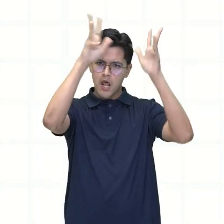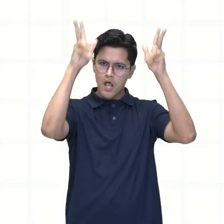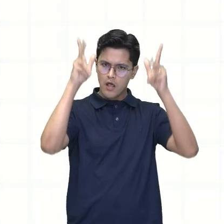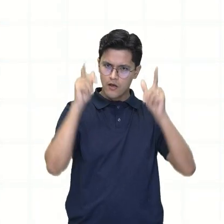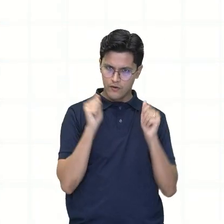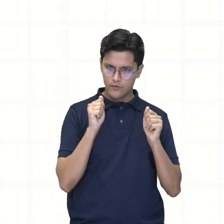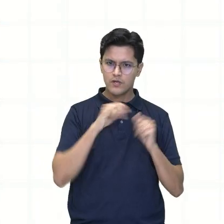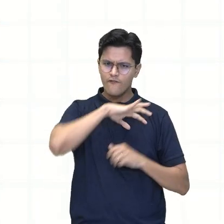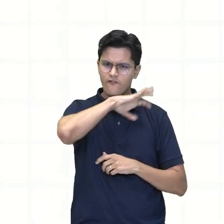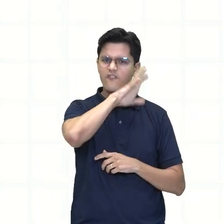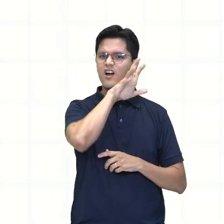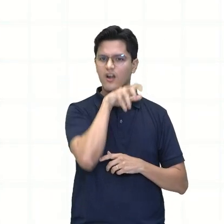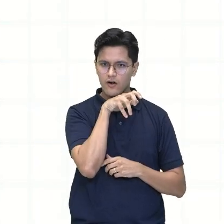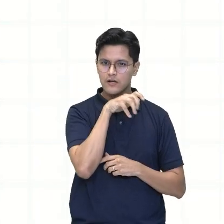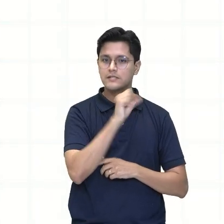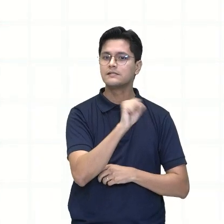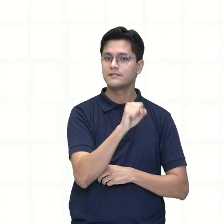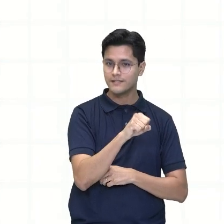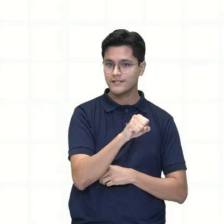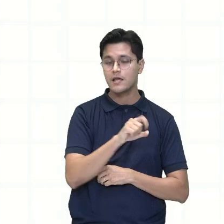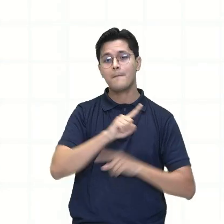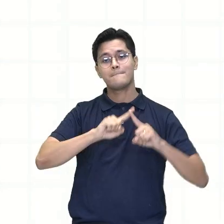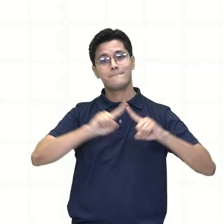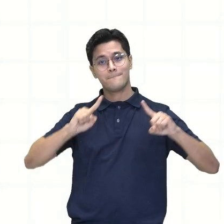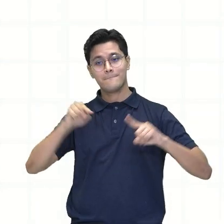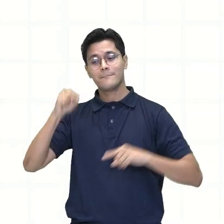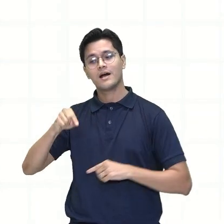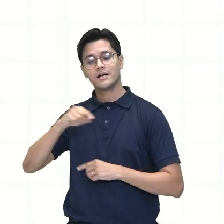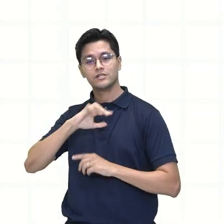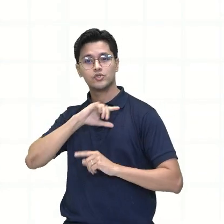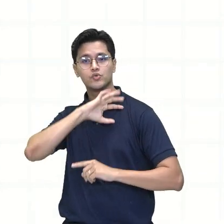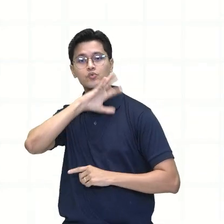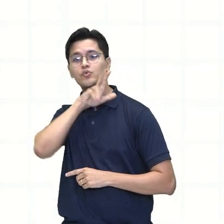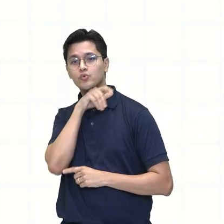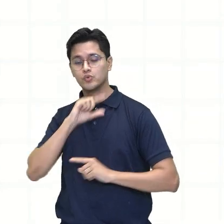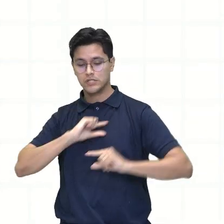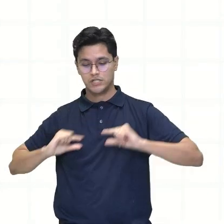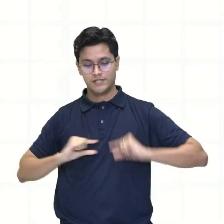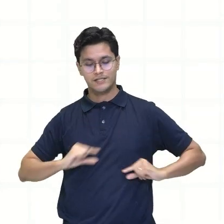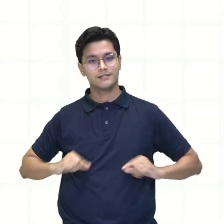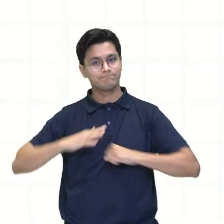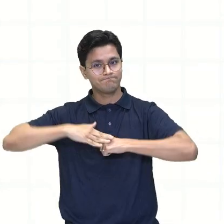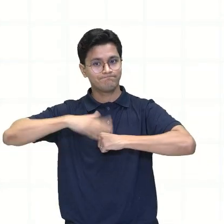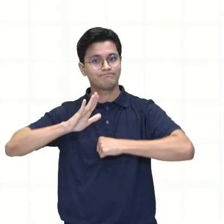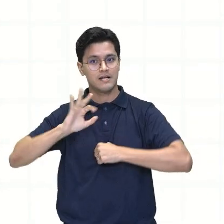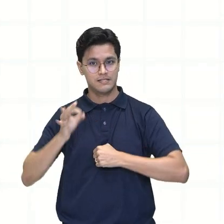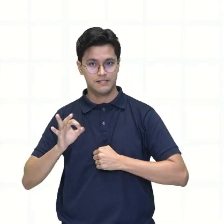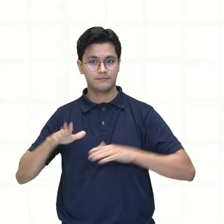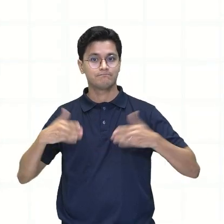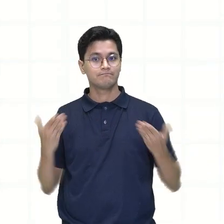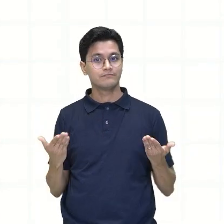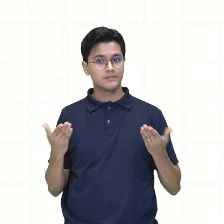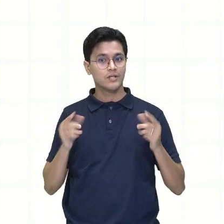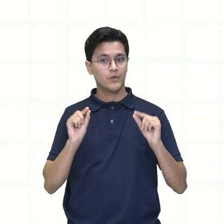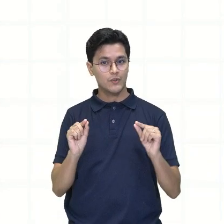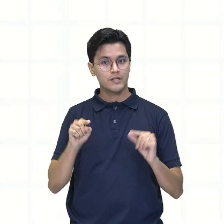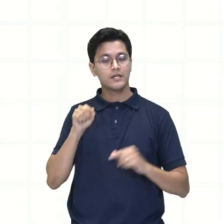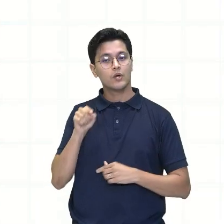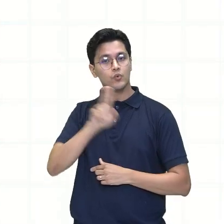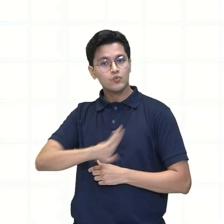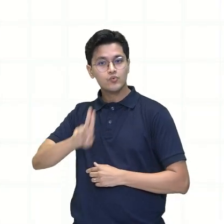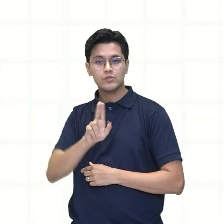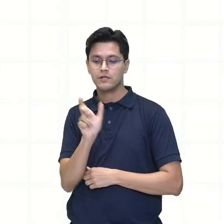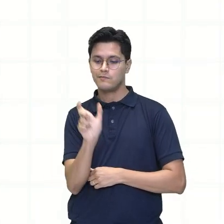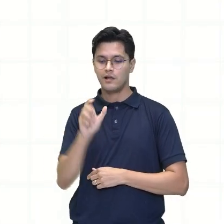São. Porém, os tigres são mais. Então, verifiquem que eu estou utilizando, ó, mais. Então, eu